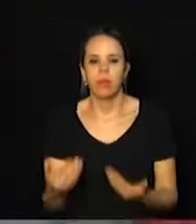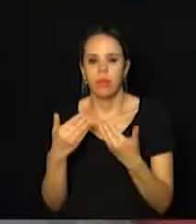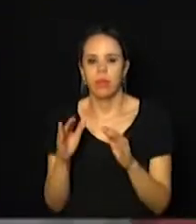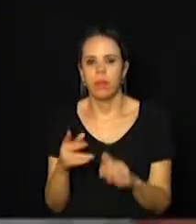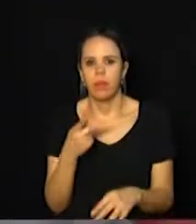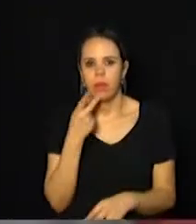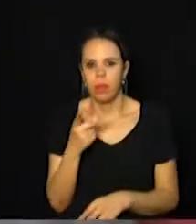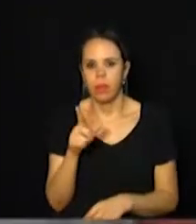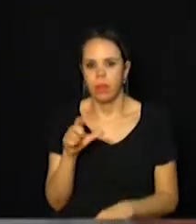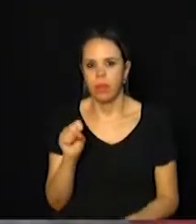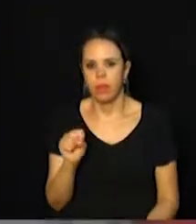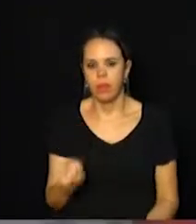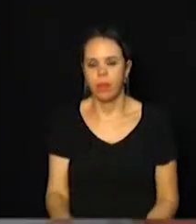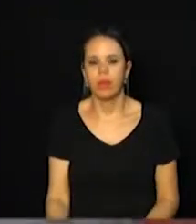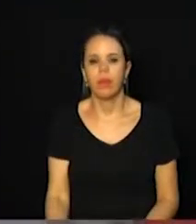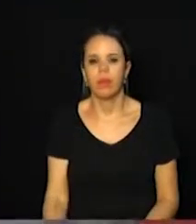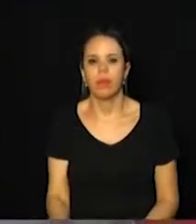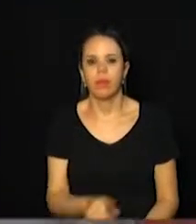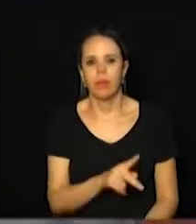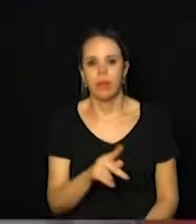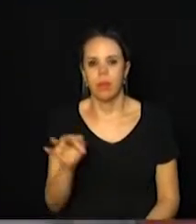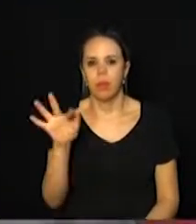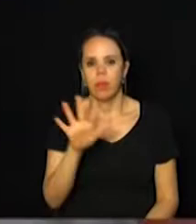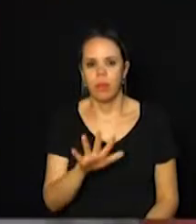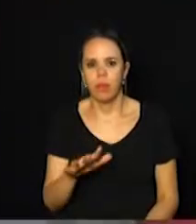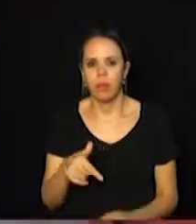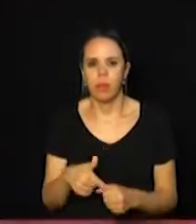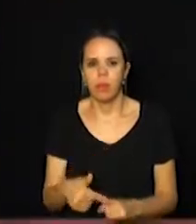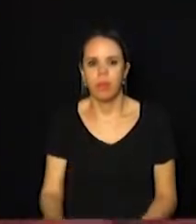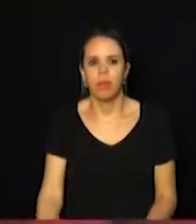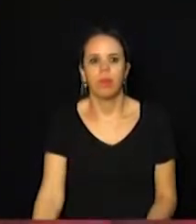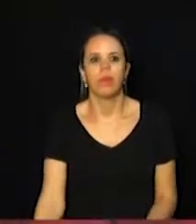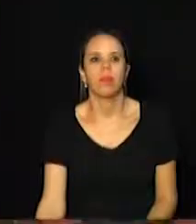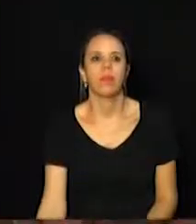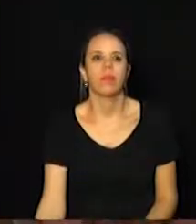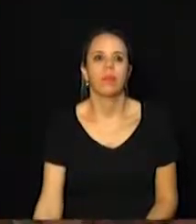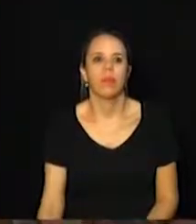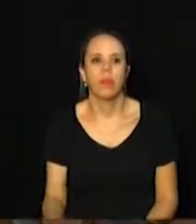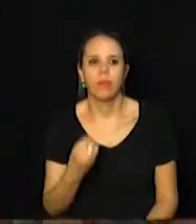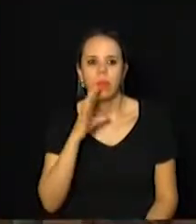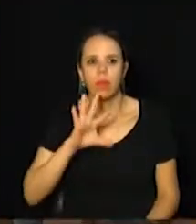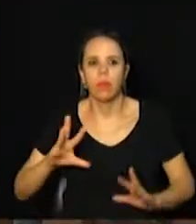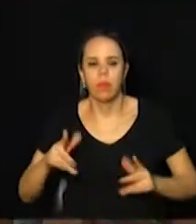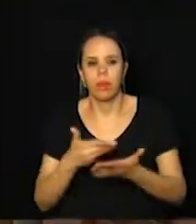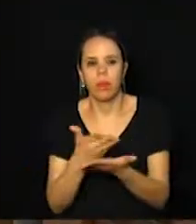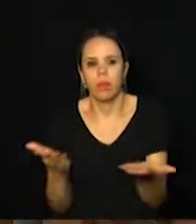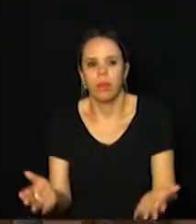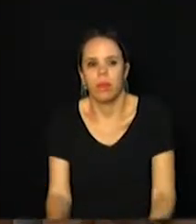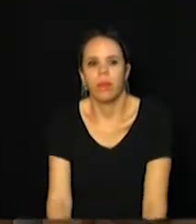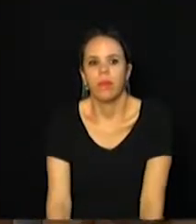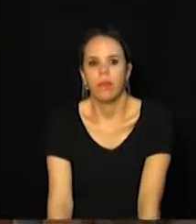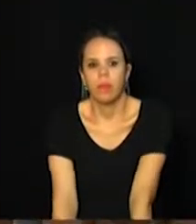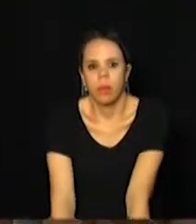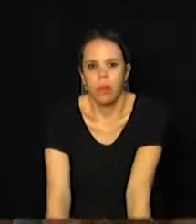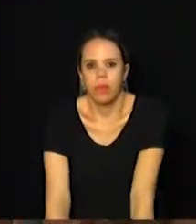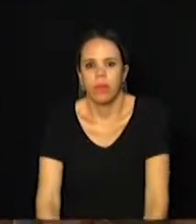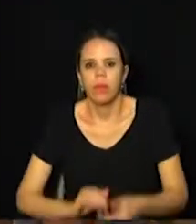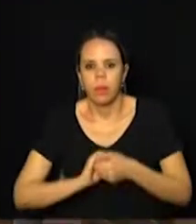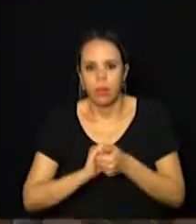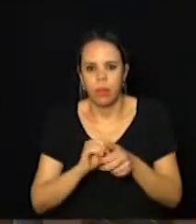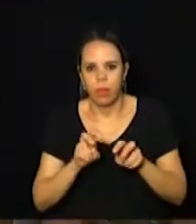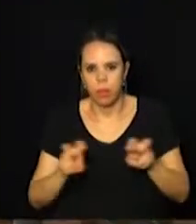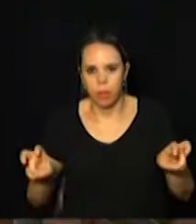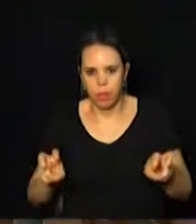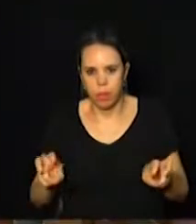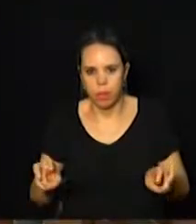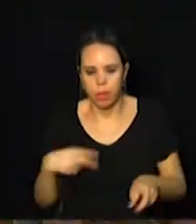as palavras para Luiza Reis presidente da Federação Paulista de Ciclismo Boa tarde a todas EA todos começar a mesa